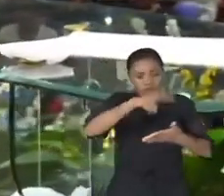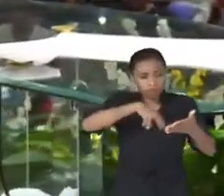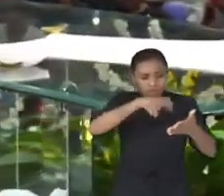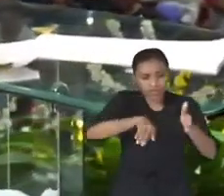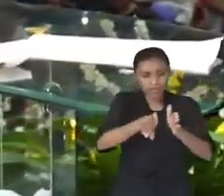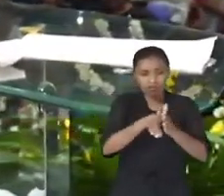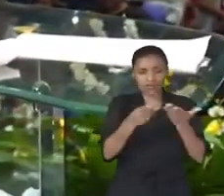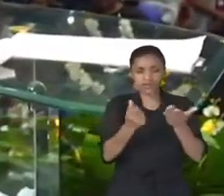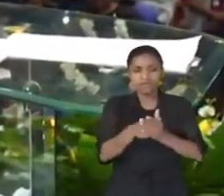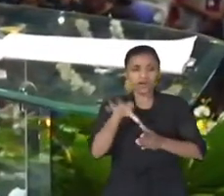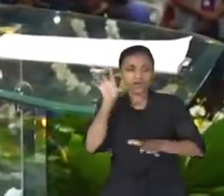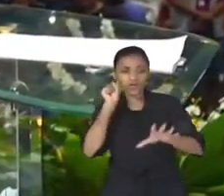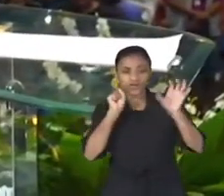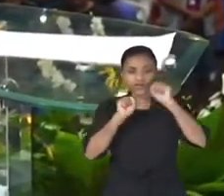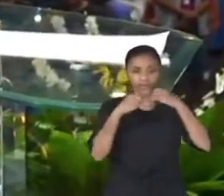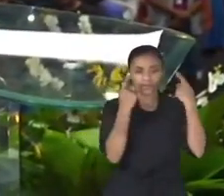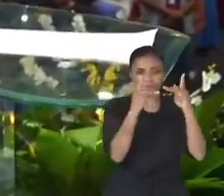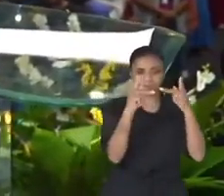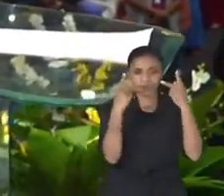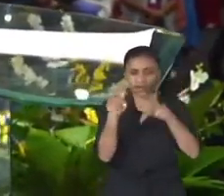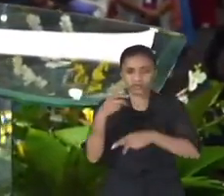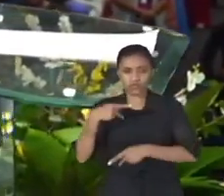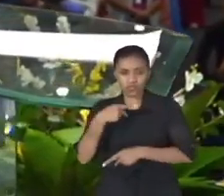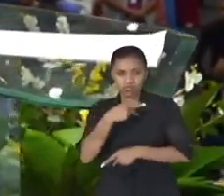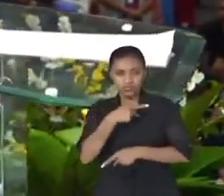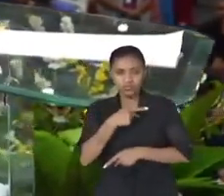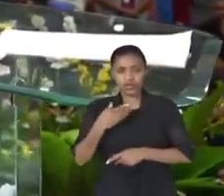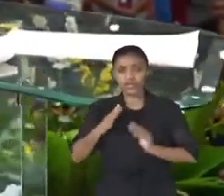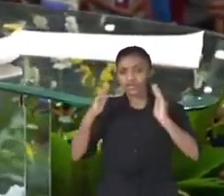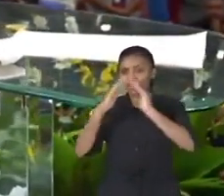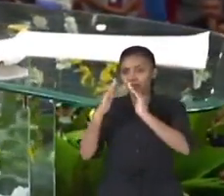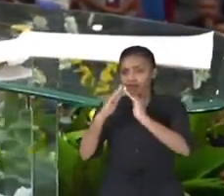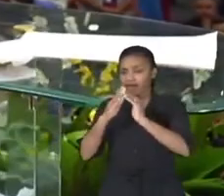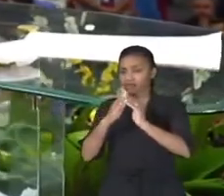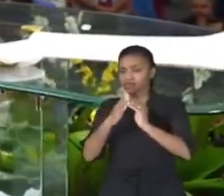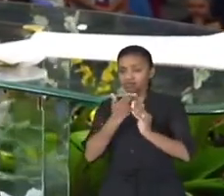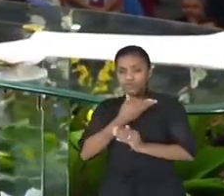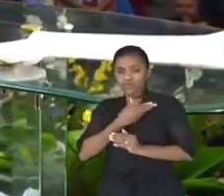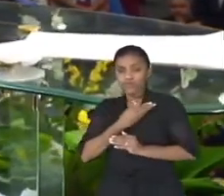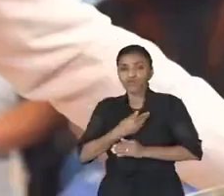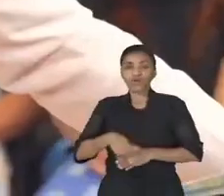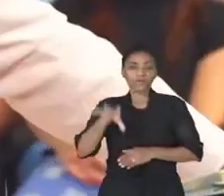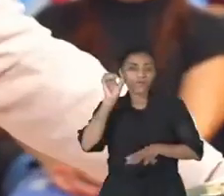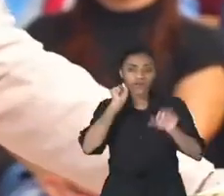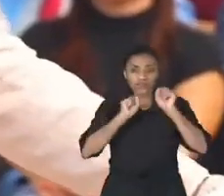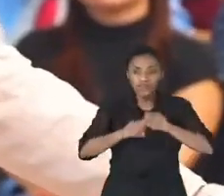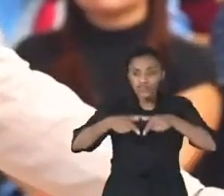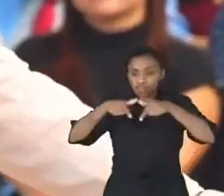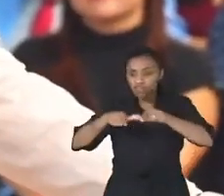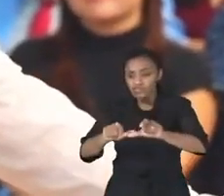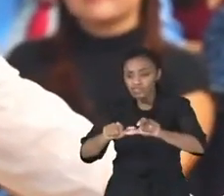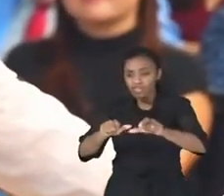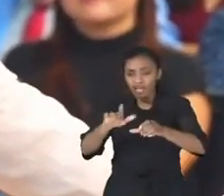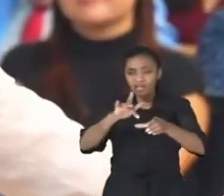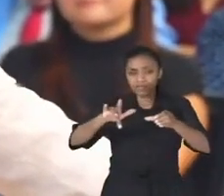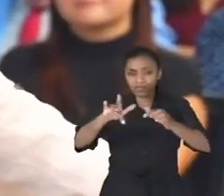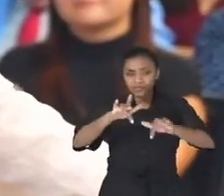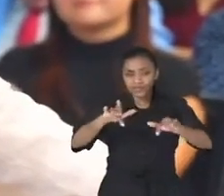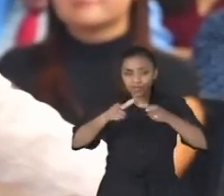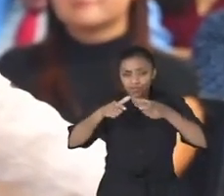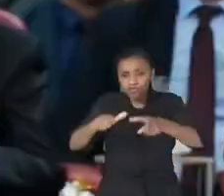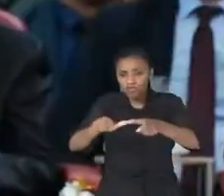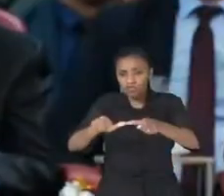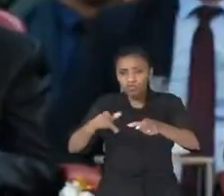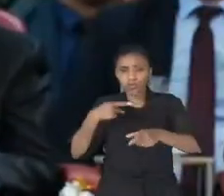a gente só ouvia pastores e pregadores. A gente ia para casa dos amigos para escutar fitinha cassete. Eu colocava a fitinha cassete do pastor